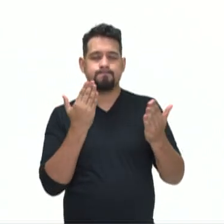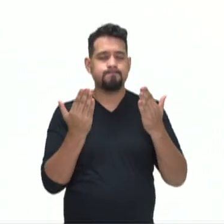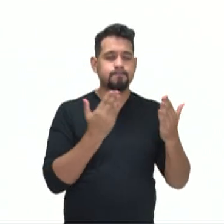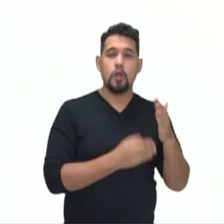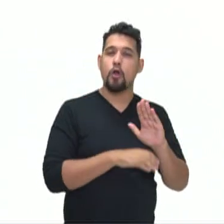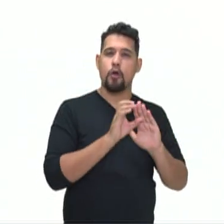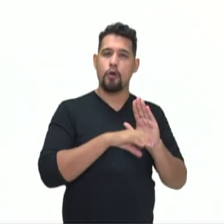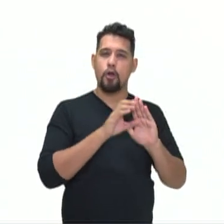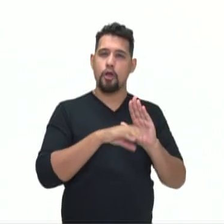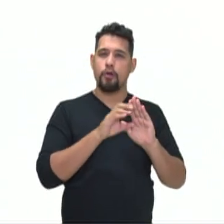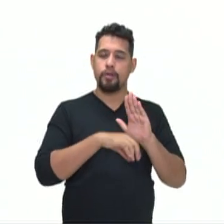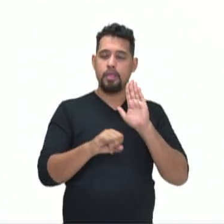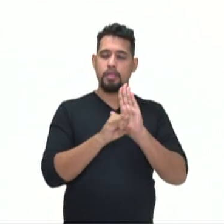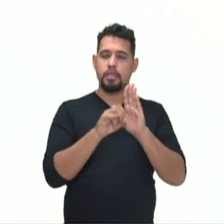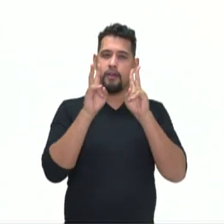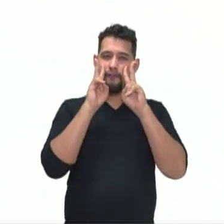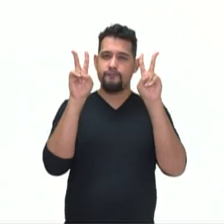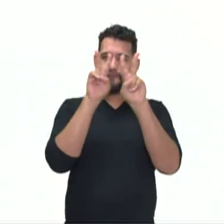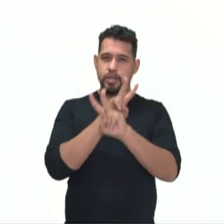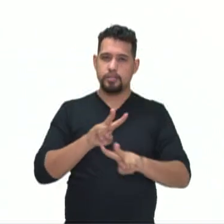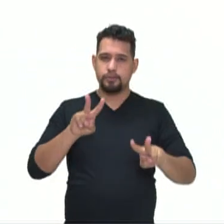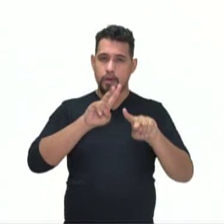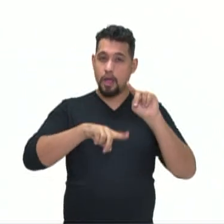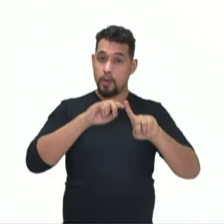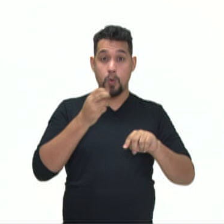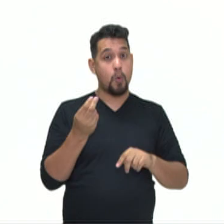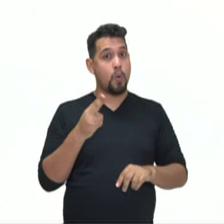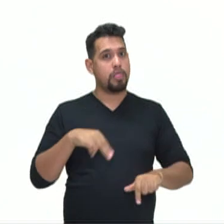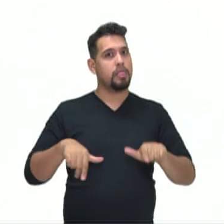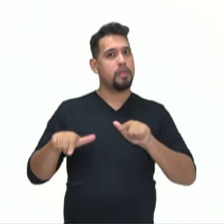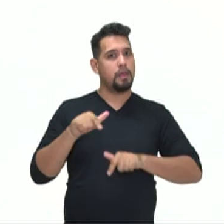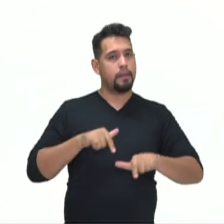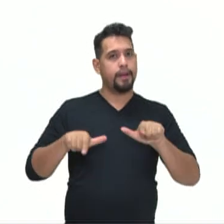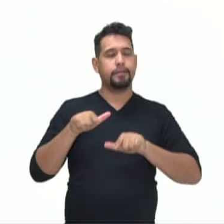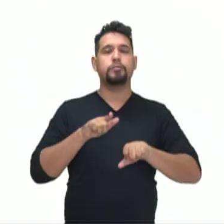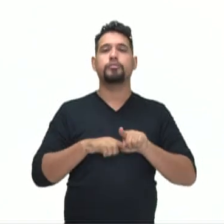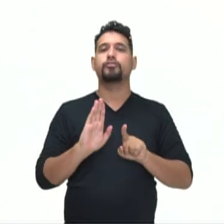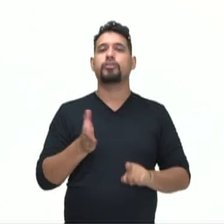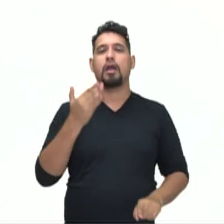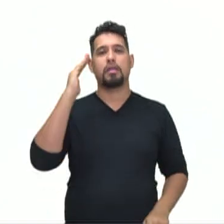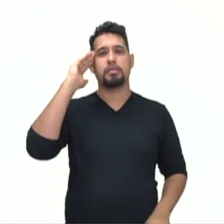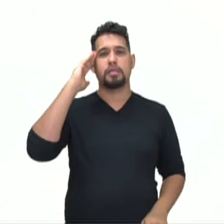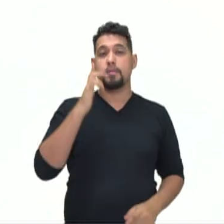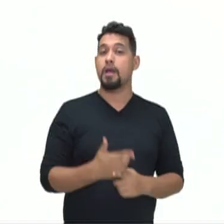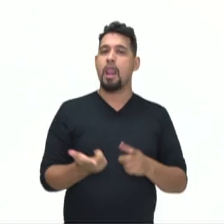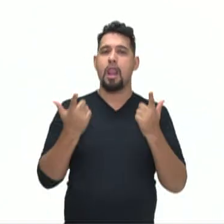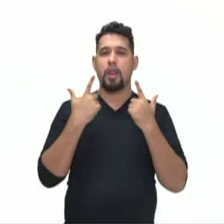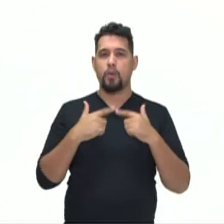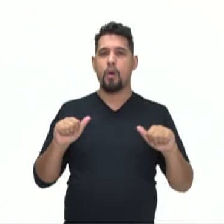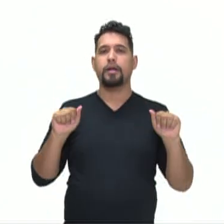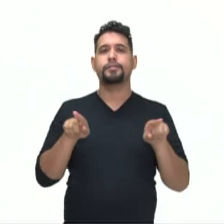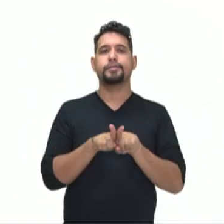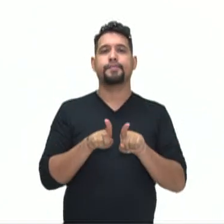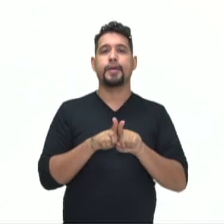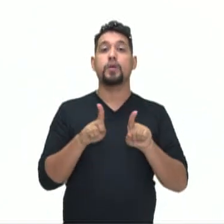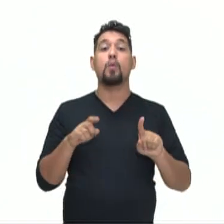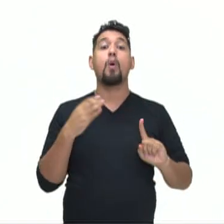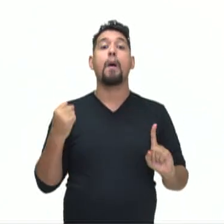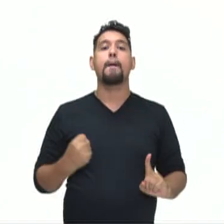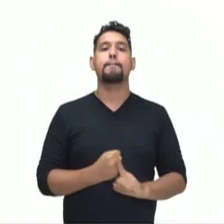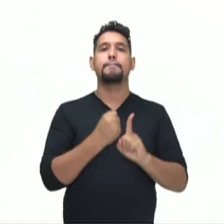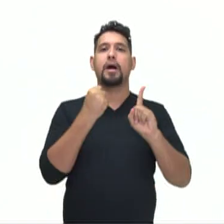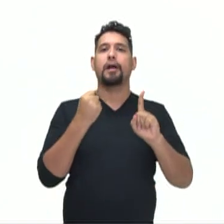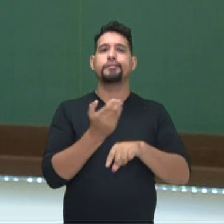elementos da identidade visual de um produto ou serviço, compreendemos a linguagem da publicidade e seu impacto